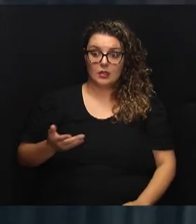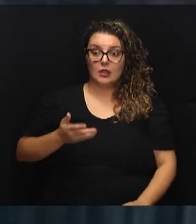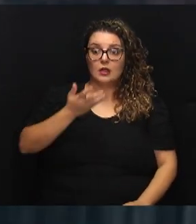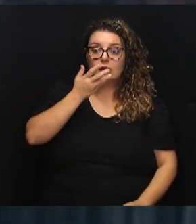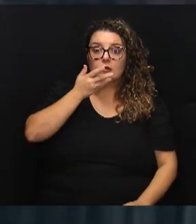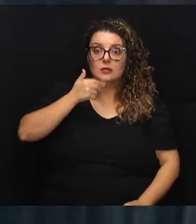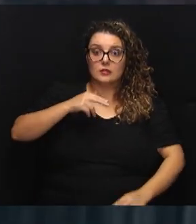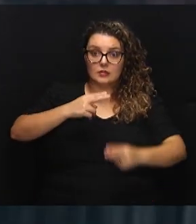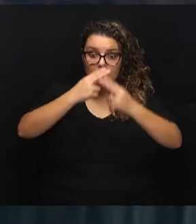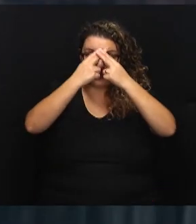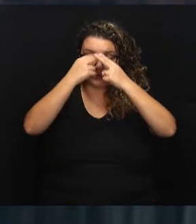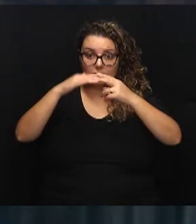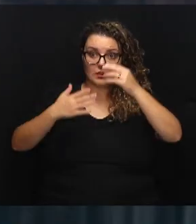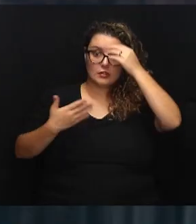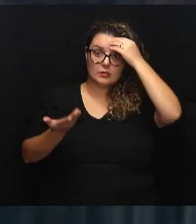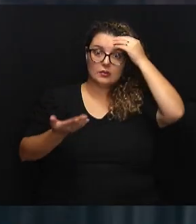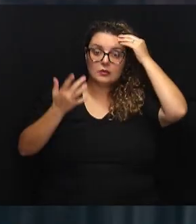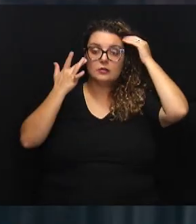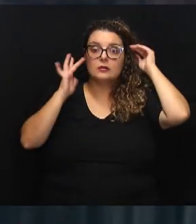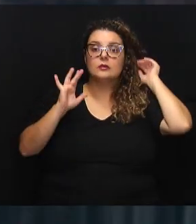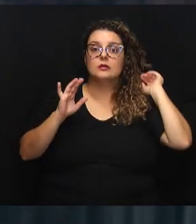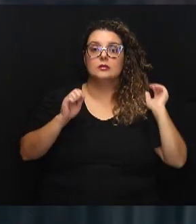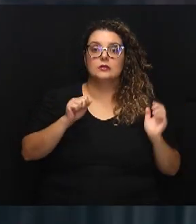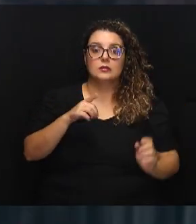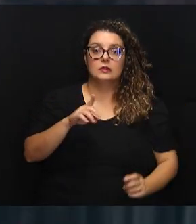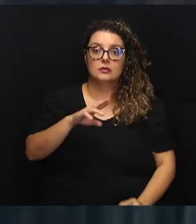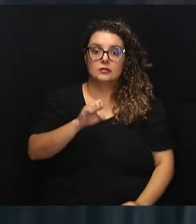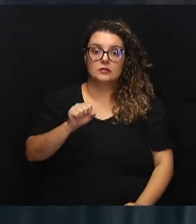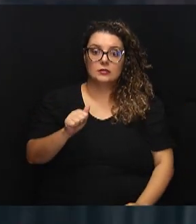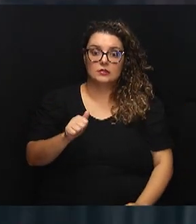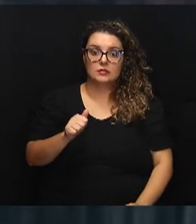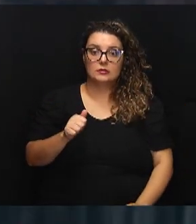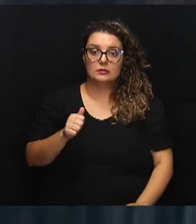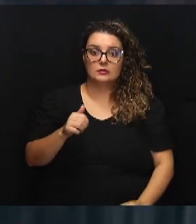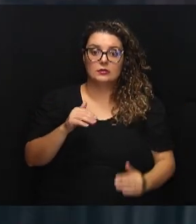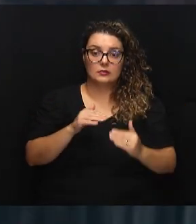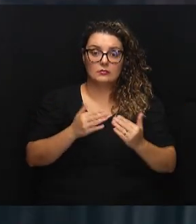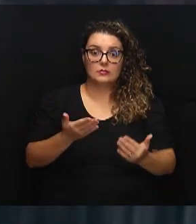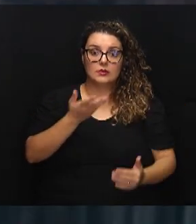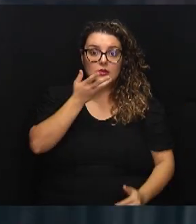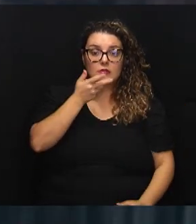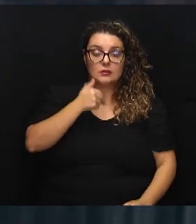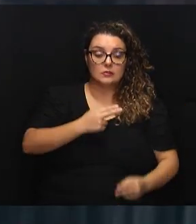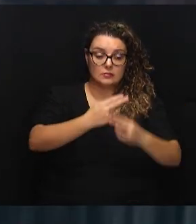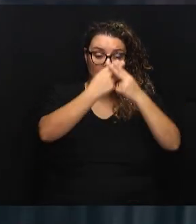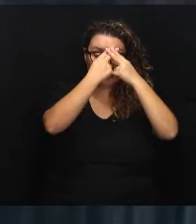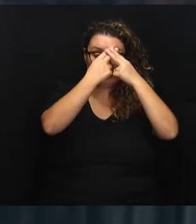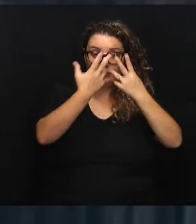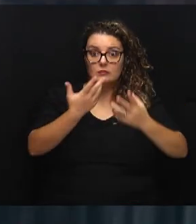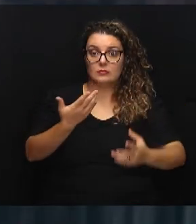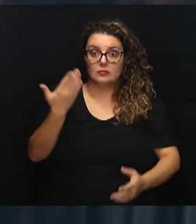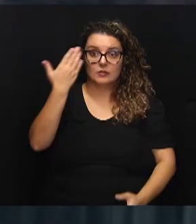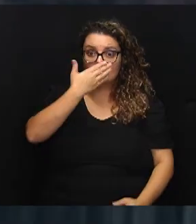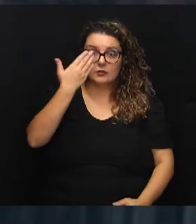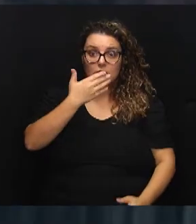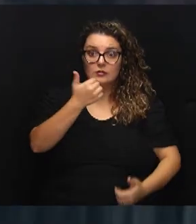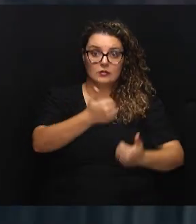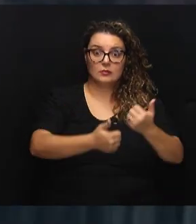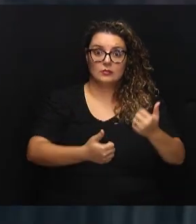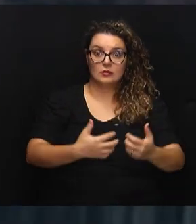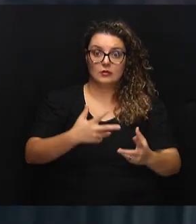traumatizada, não sei se ela vai concordar, mas a criança vai ficar traumatizada porque não tá vendo futebol do jeito que